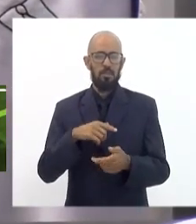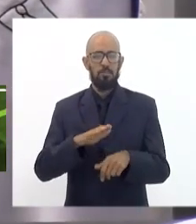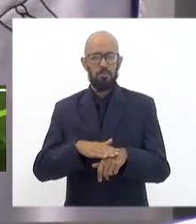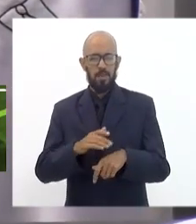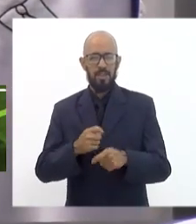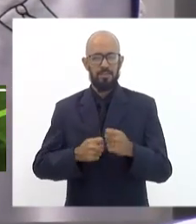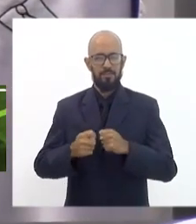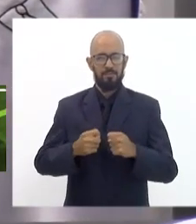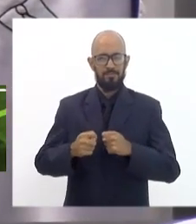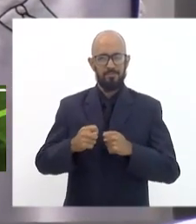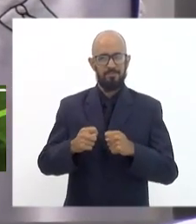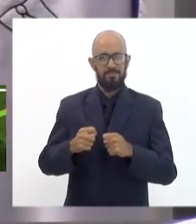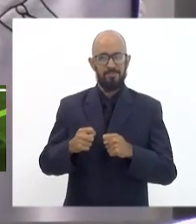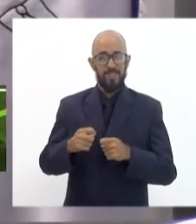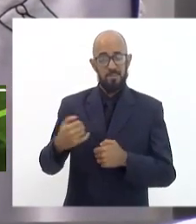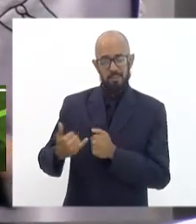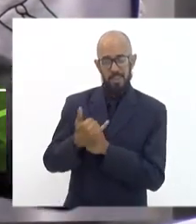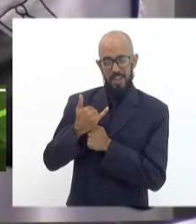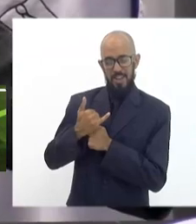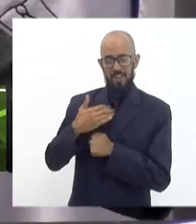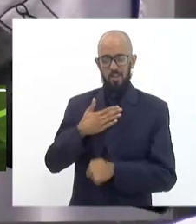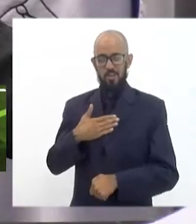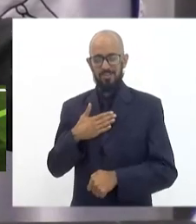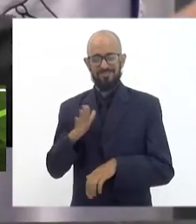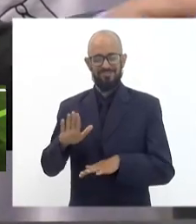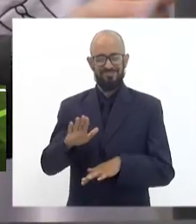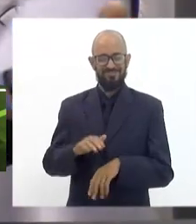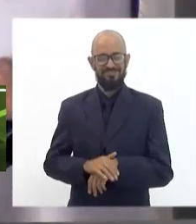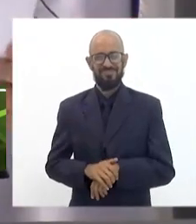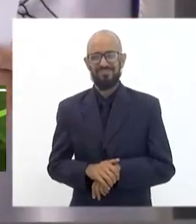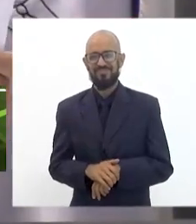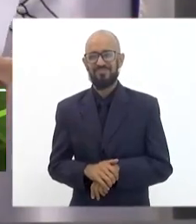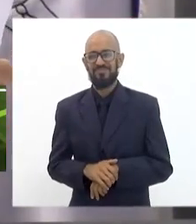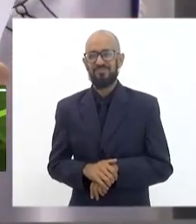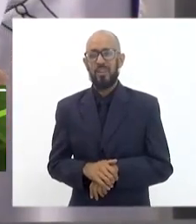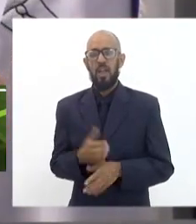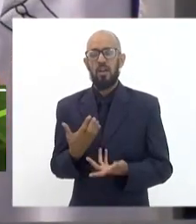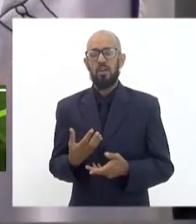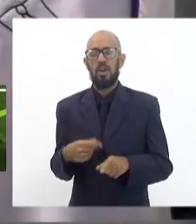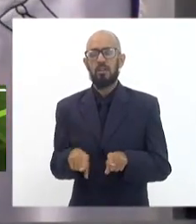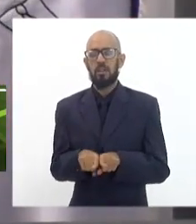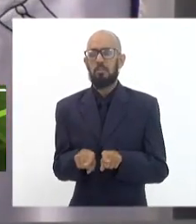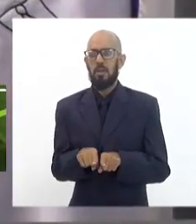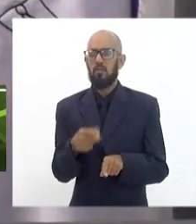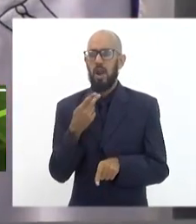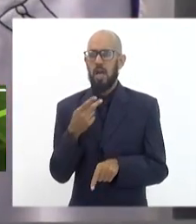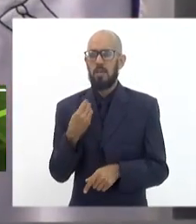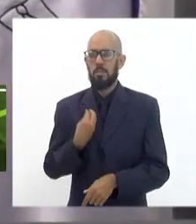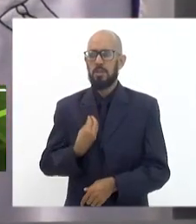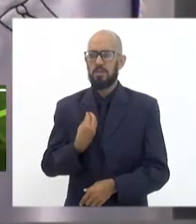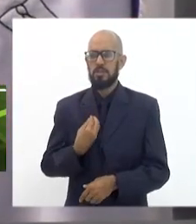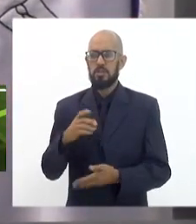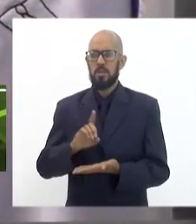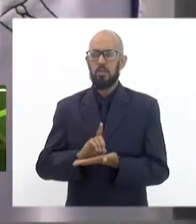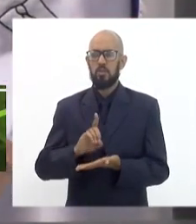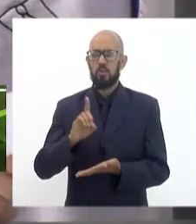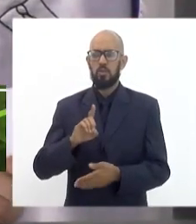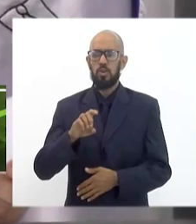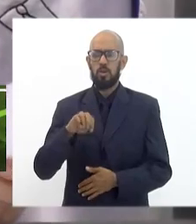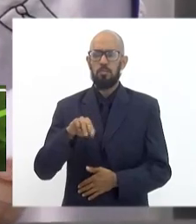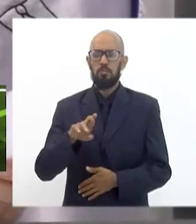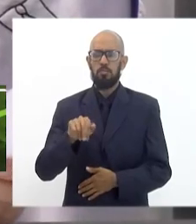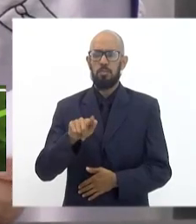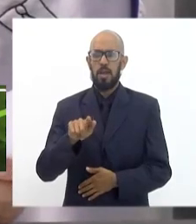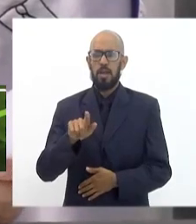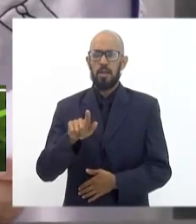me engana que eu gosto mas vamos em frente queria registrar também aqui a presença da doutora Marguerita